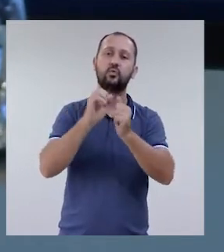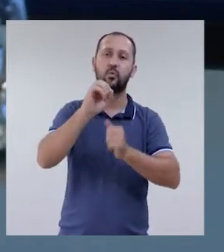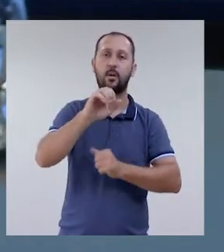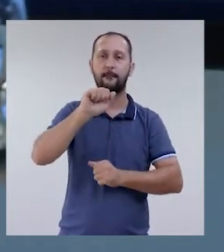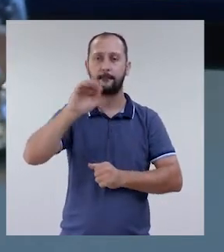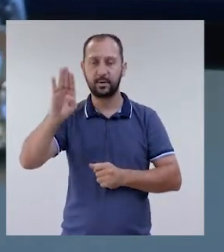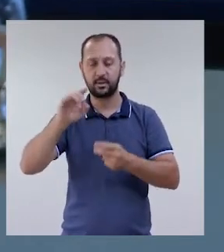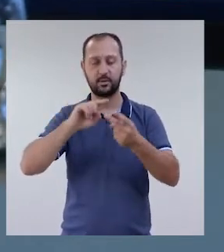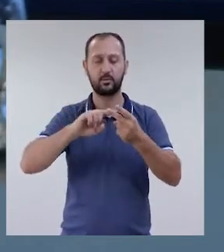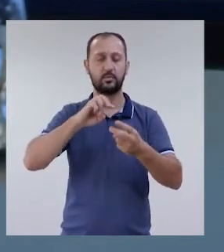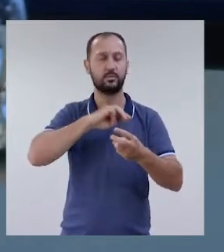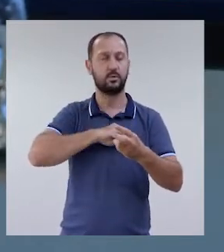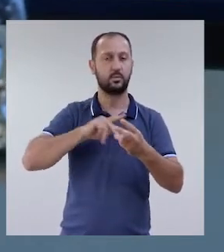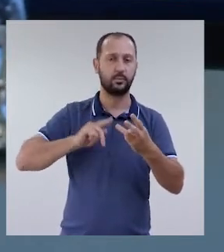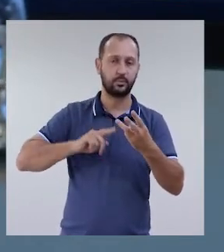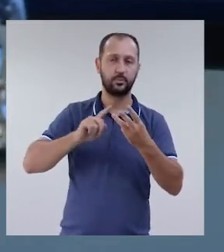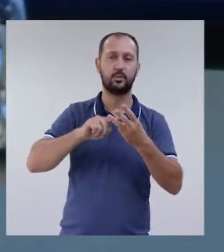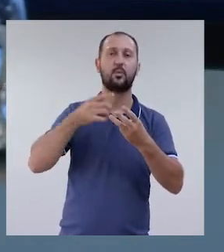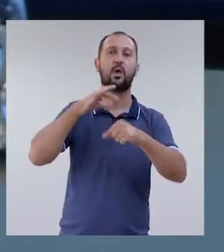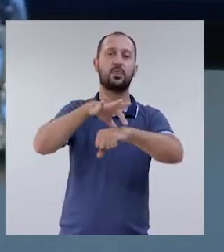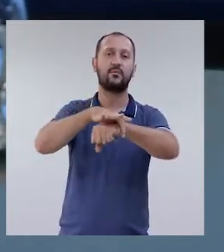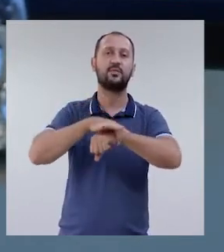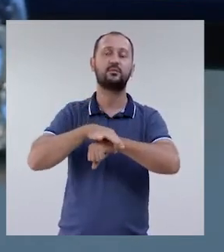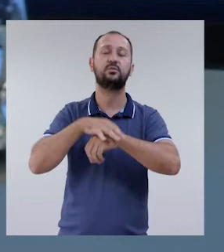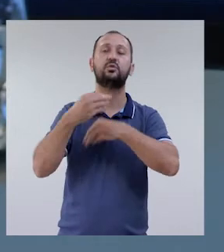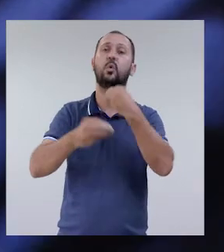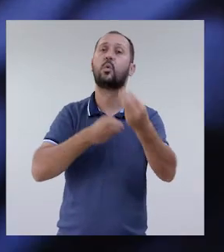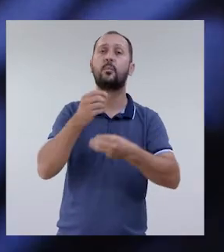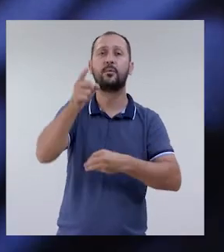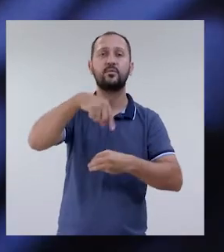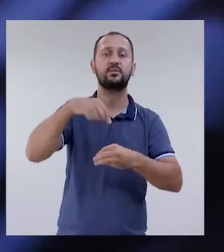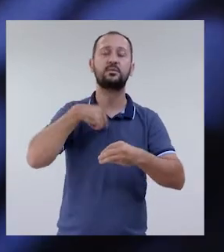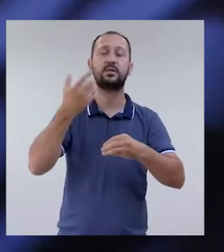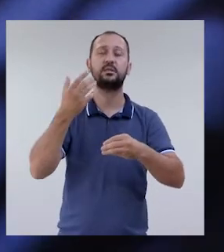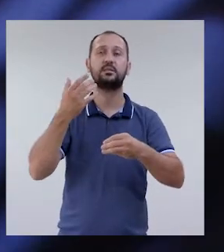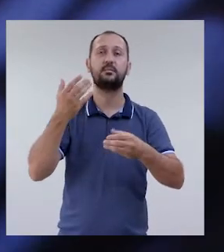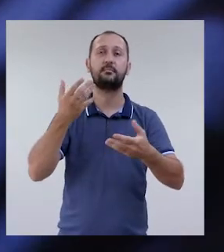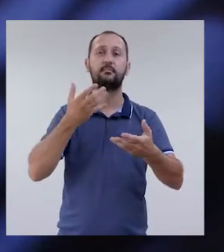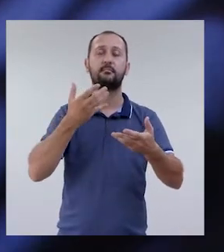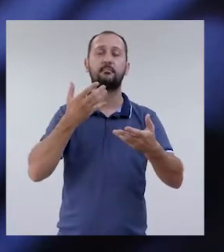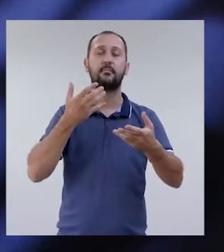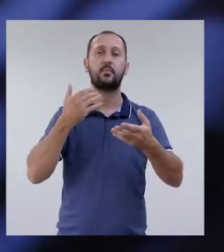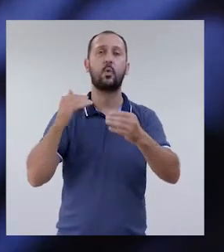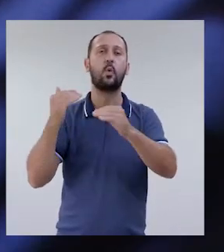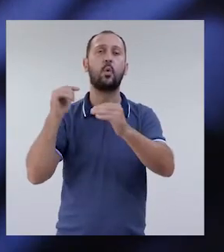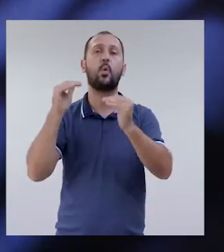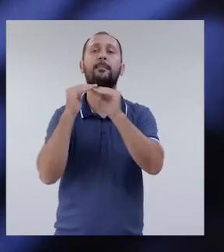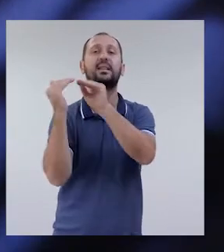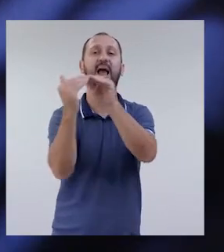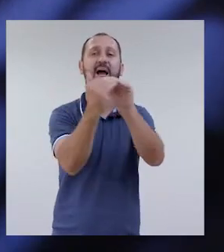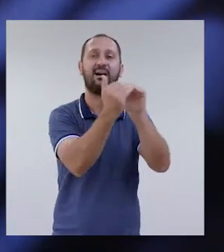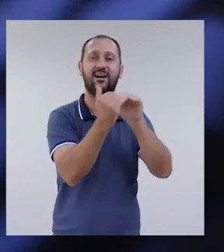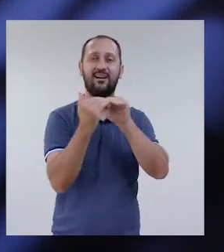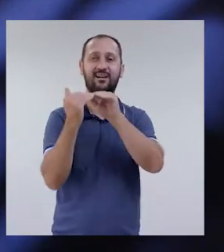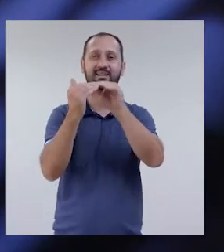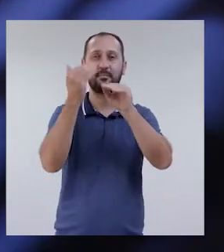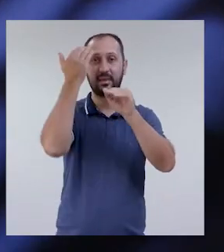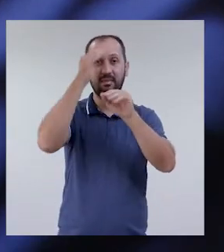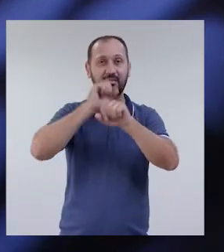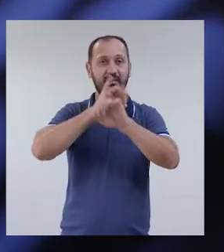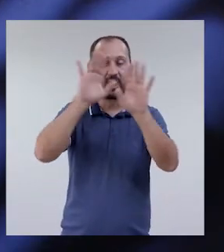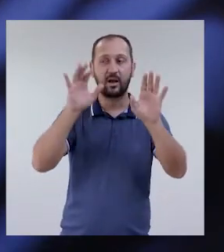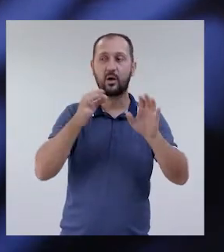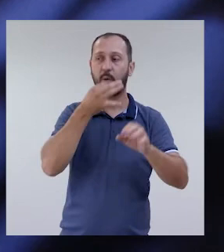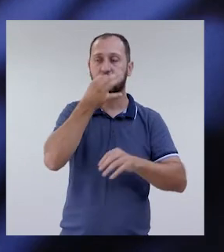OAB, com o Ministério Público e com a Defensoria Pública para vocês, né, se entenderem, falarem a mesma língua aí e todo